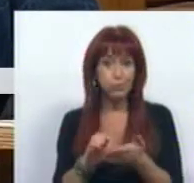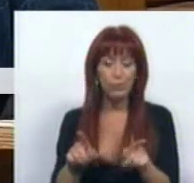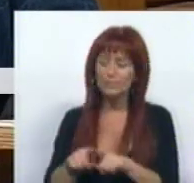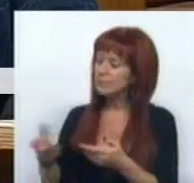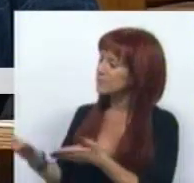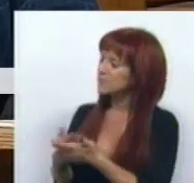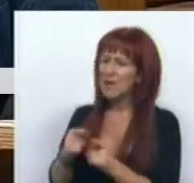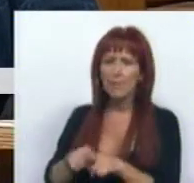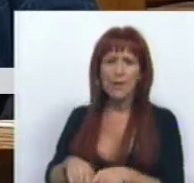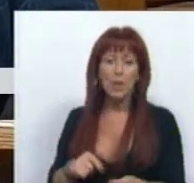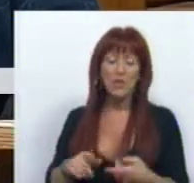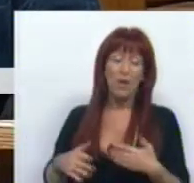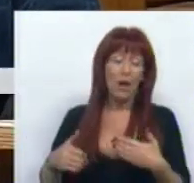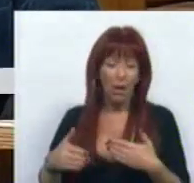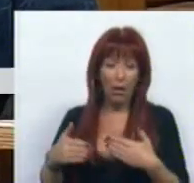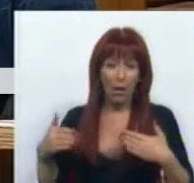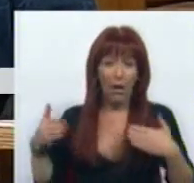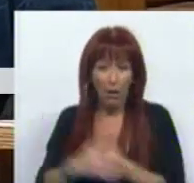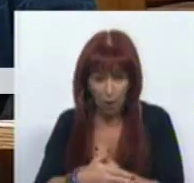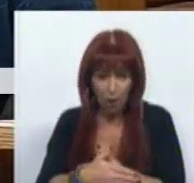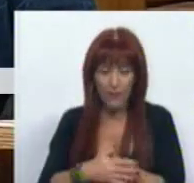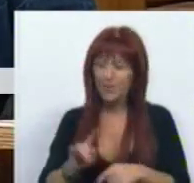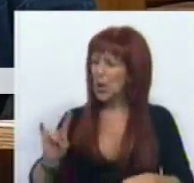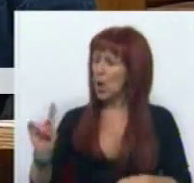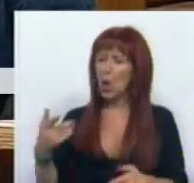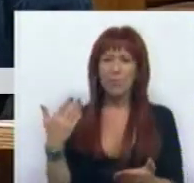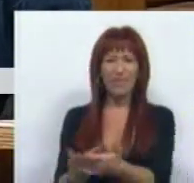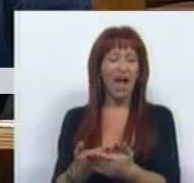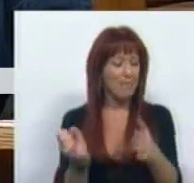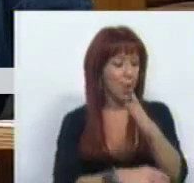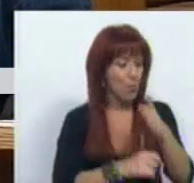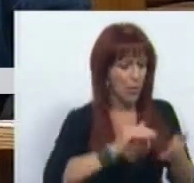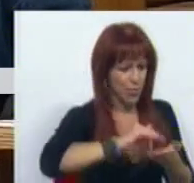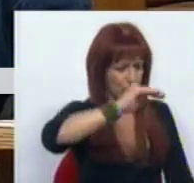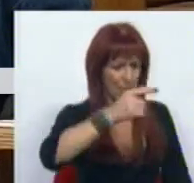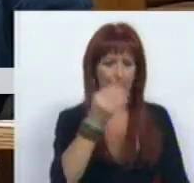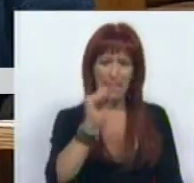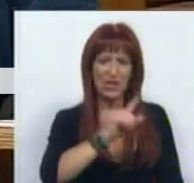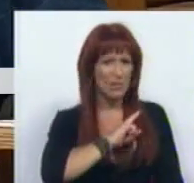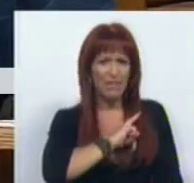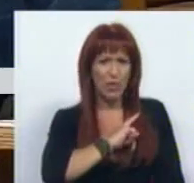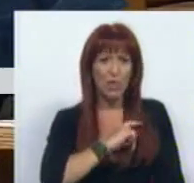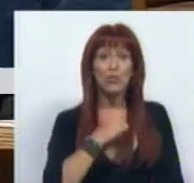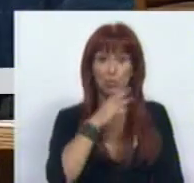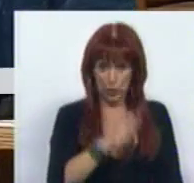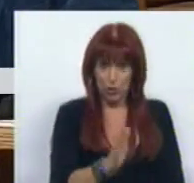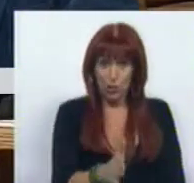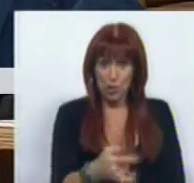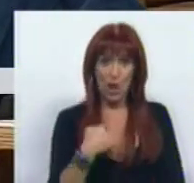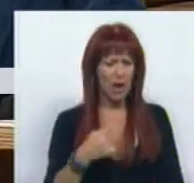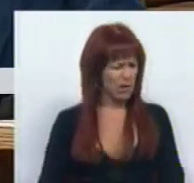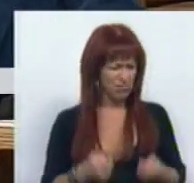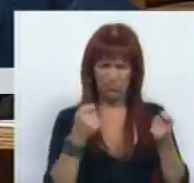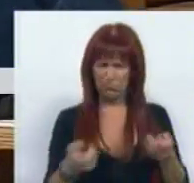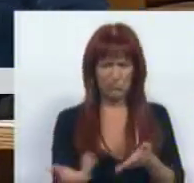é uma economia moribunda. E em vez de encher os cofres dos bancos privados, que já anunciam que não vão